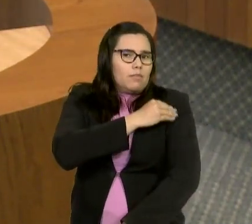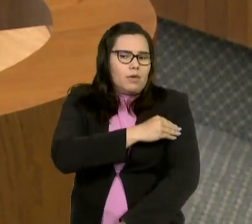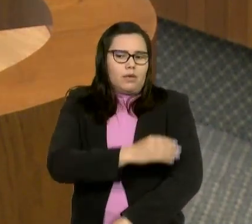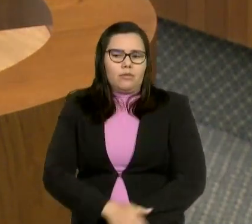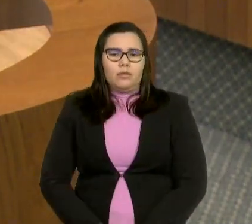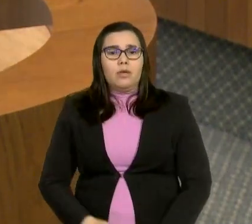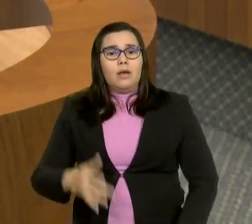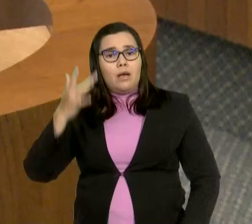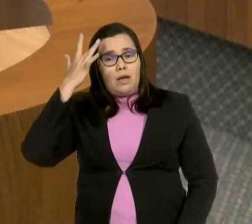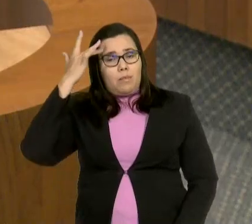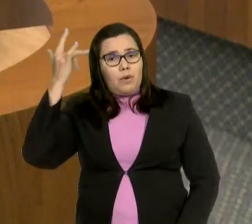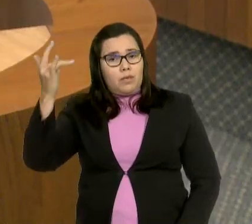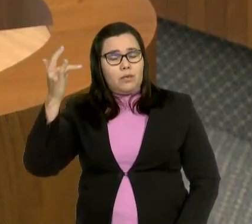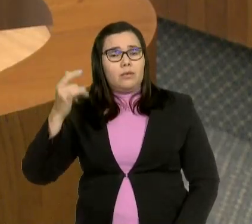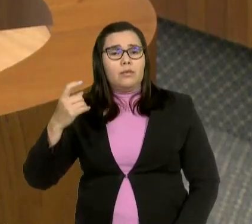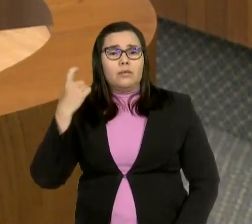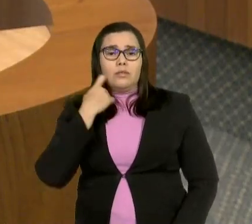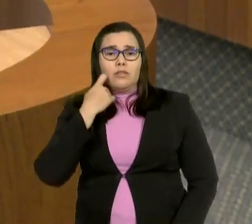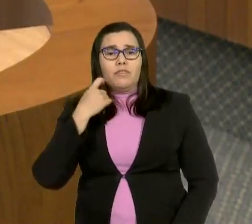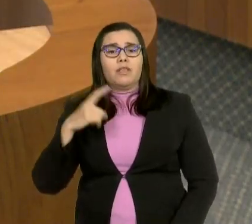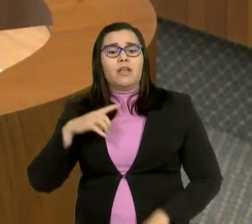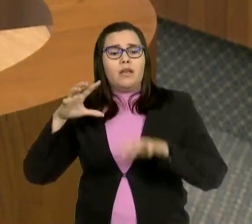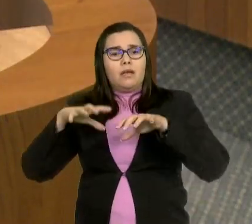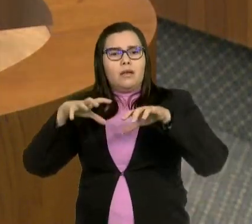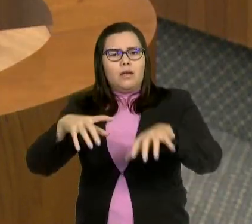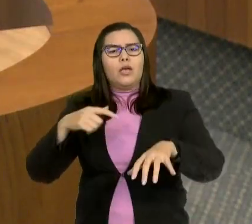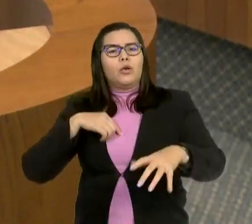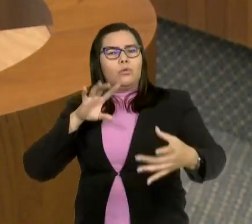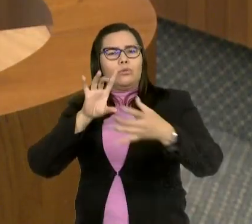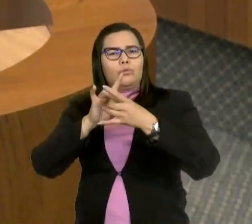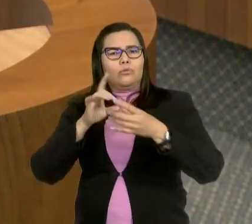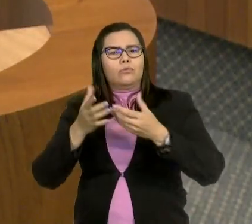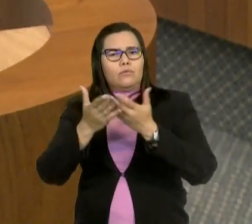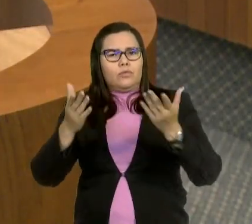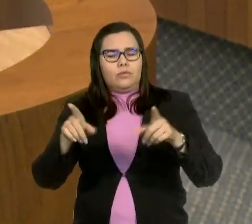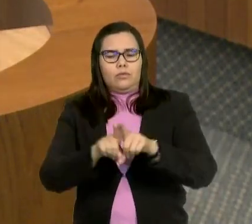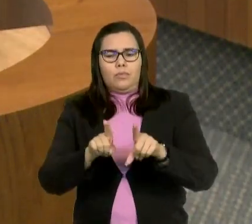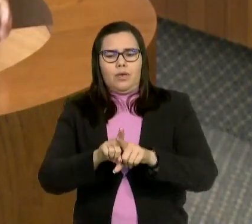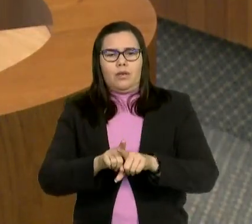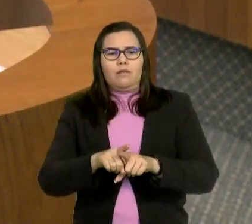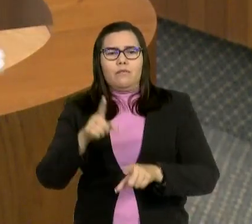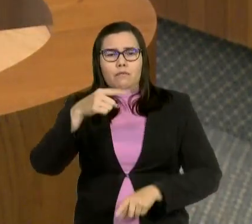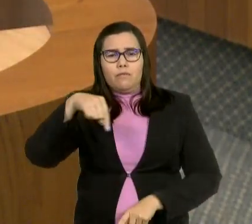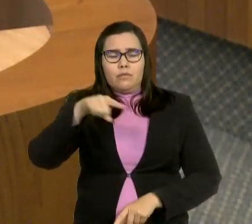Estado do Maranhão e contem com o professor e deputado Elton do curso. Enfermeiros do Maranhão,